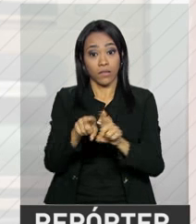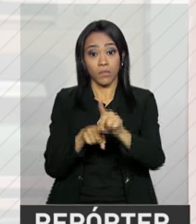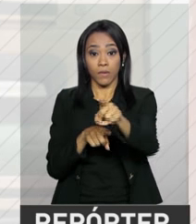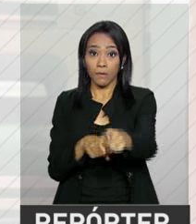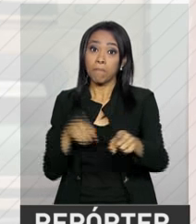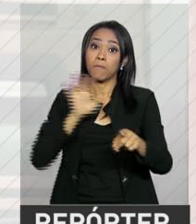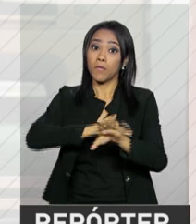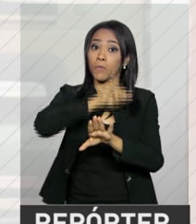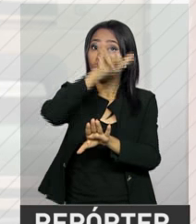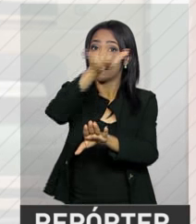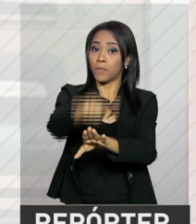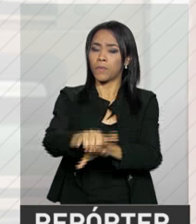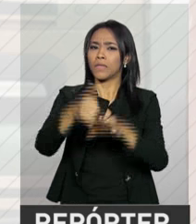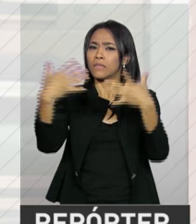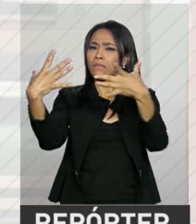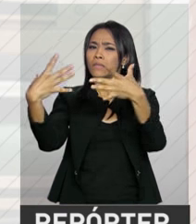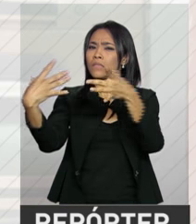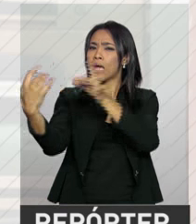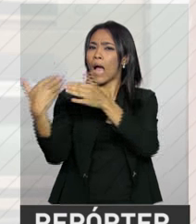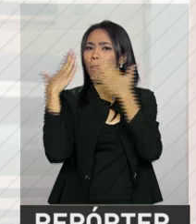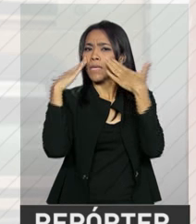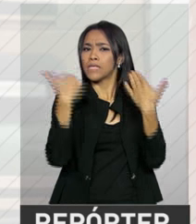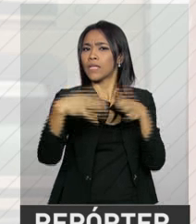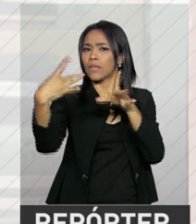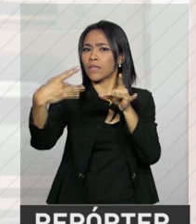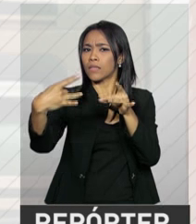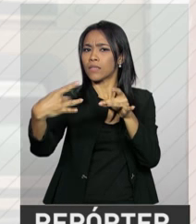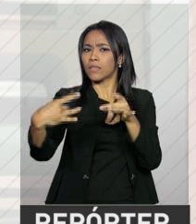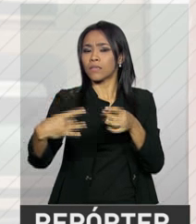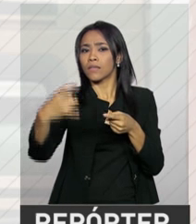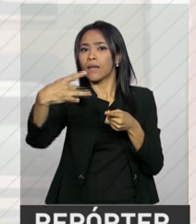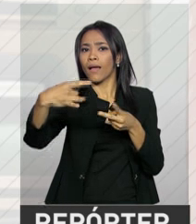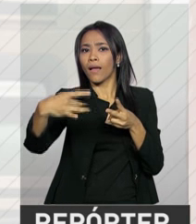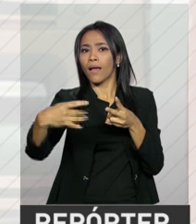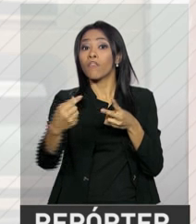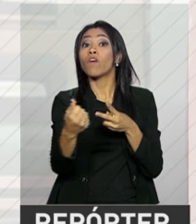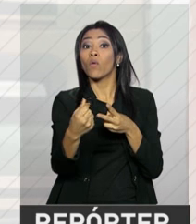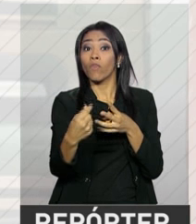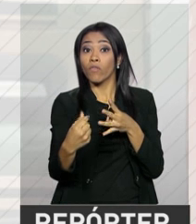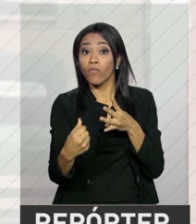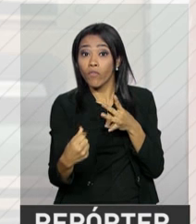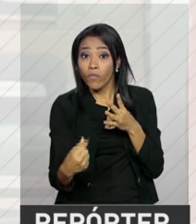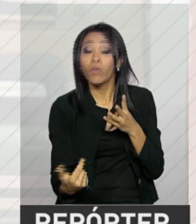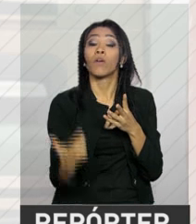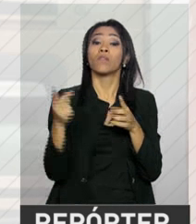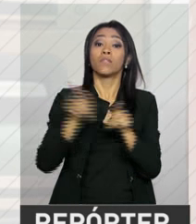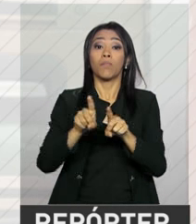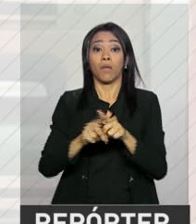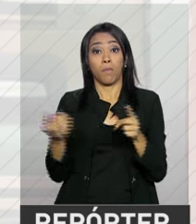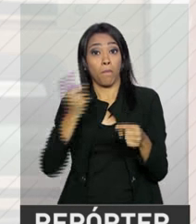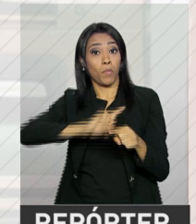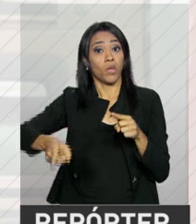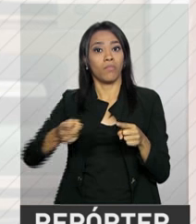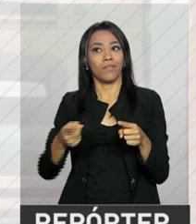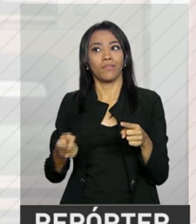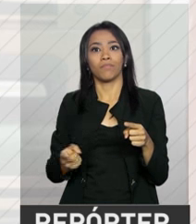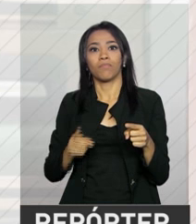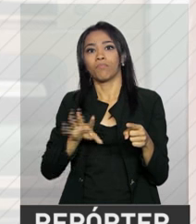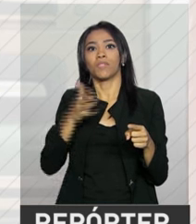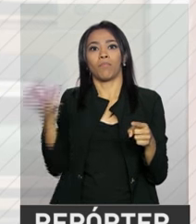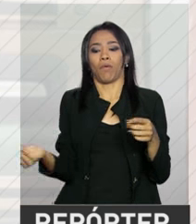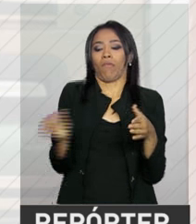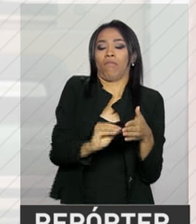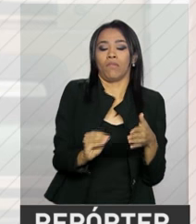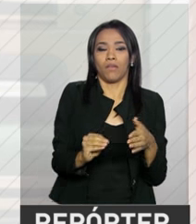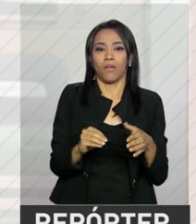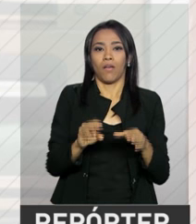companhias aéreas apresentem detalhadamente os valores de todos os serviços contratados proibindo a inclusão de serviços extras como poltrona